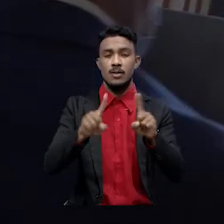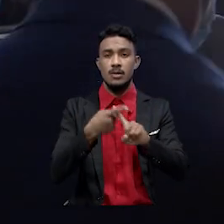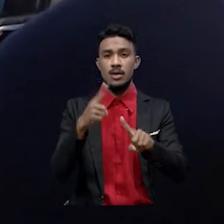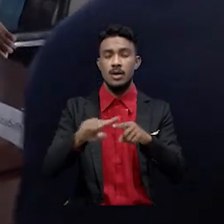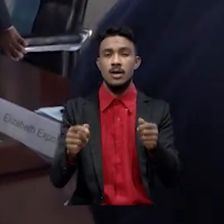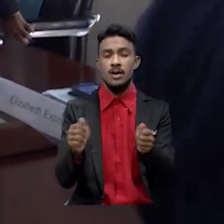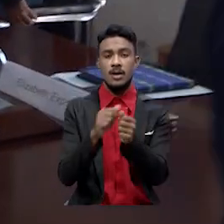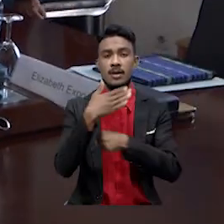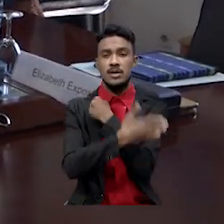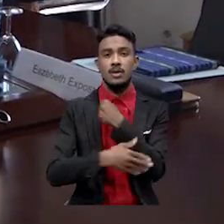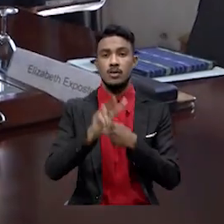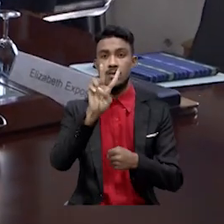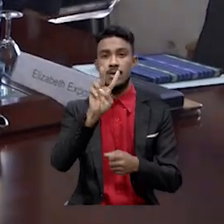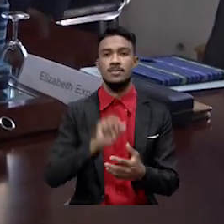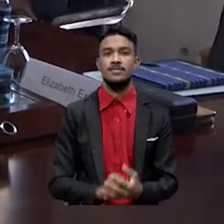rua.